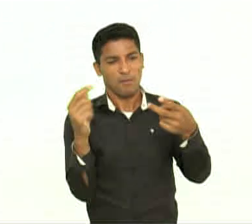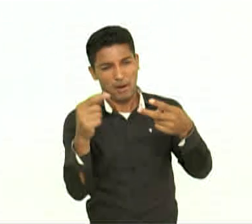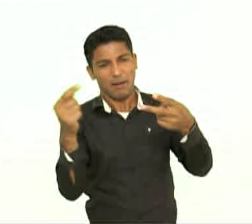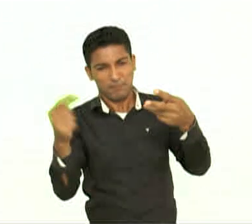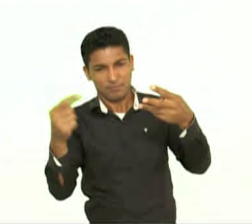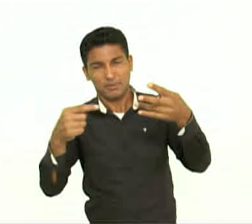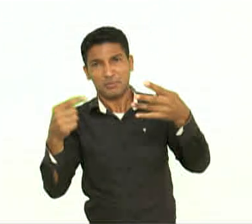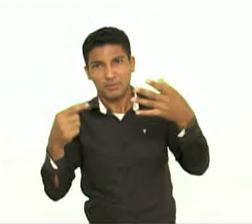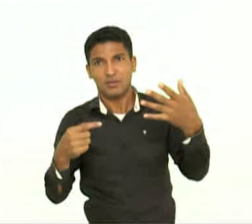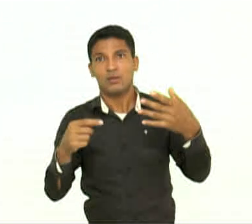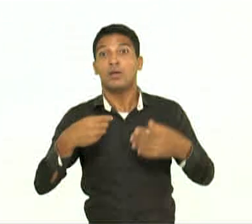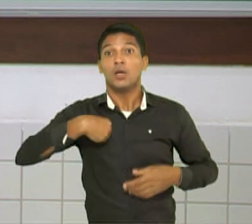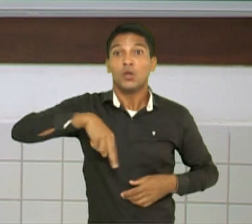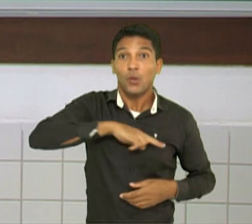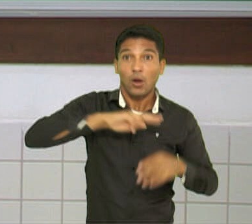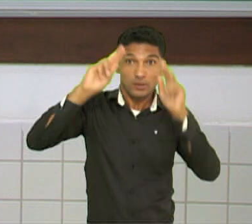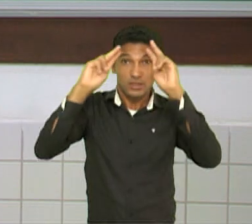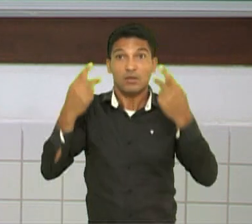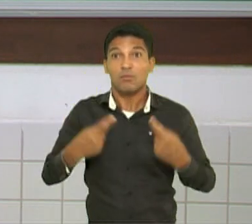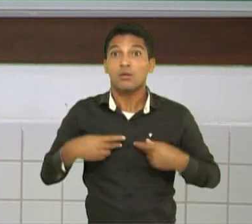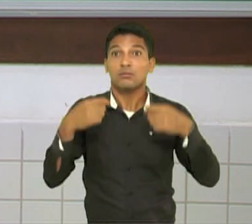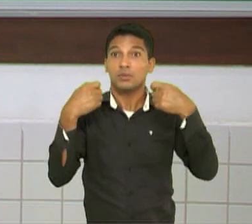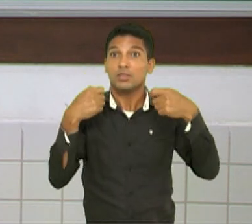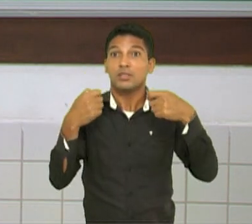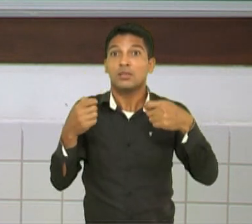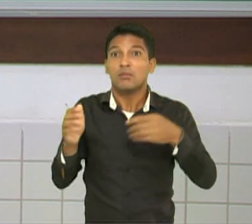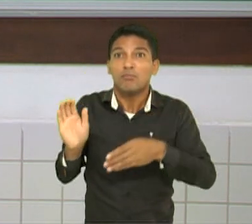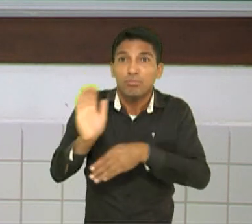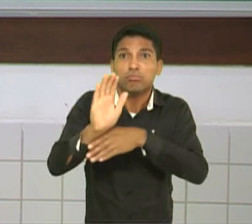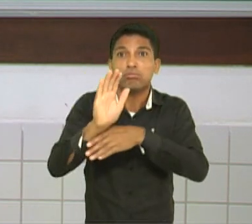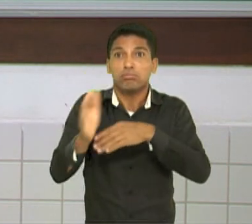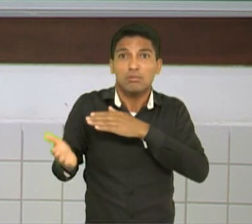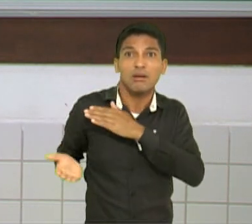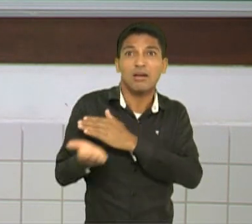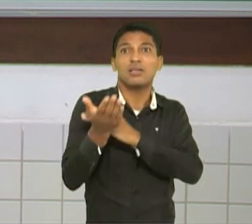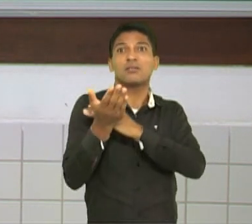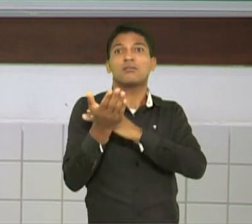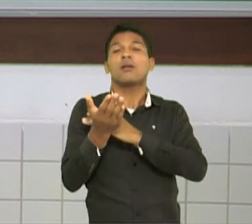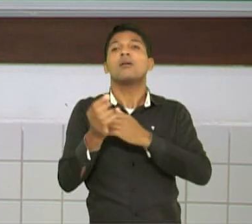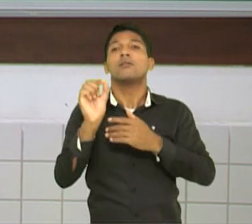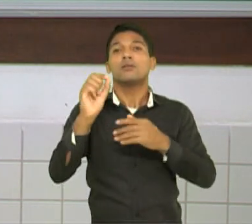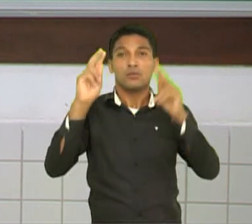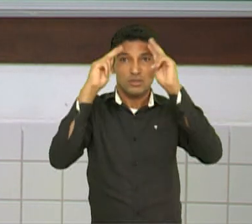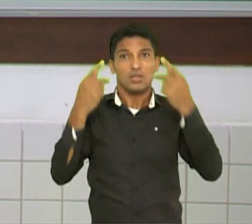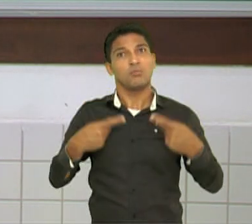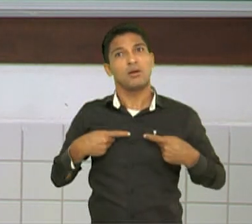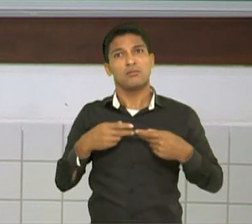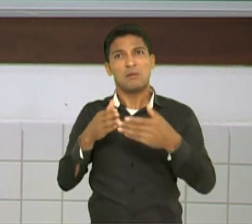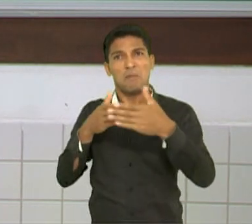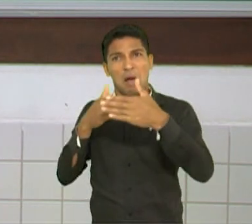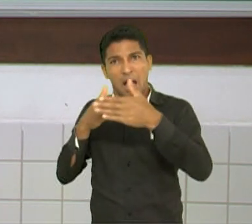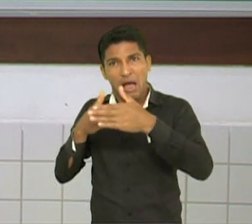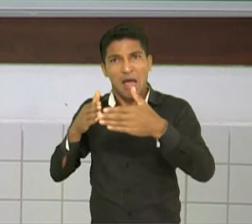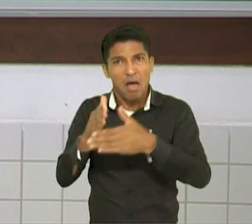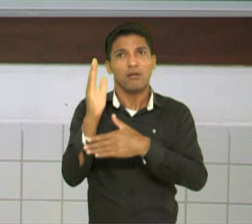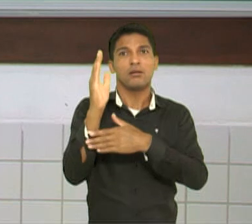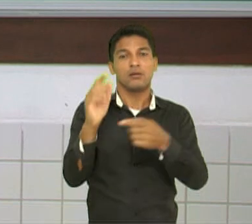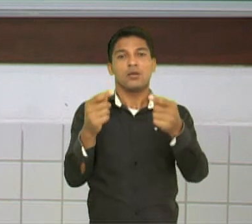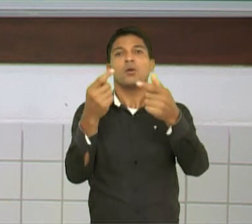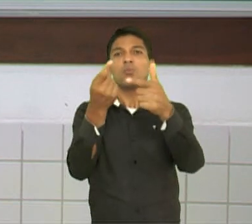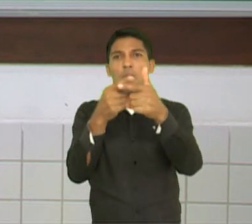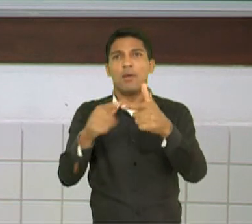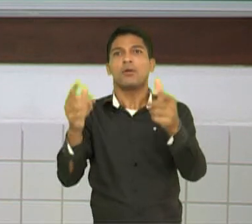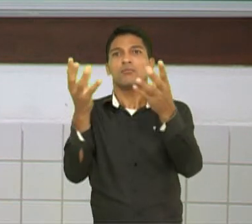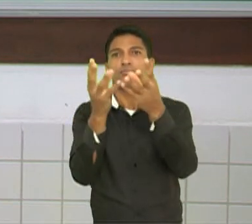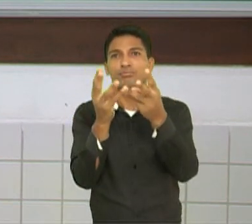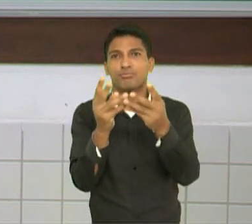de novo, fazer a nossa parte para ajudar a superar esses desafios. Ok? Você pode ter citado